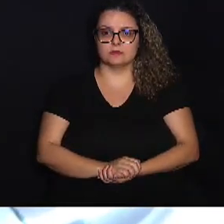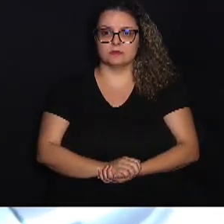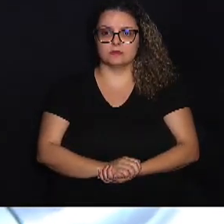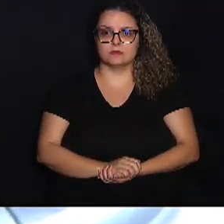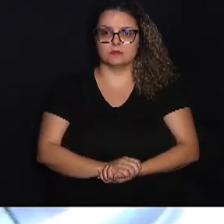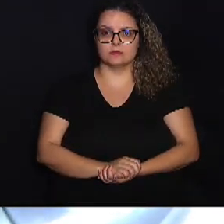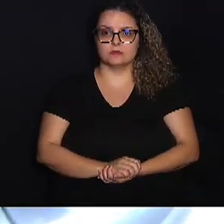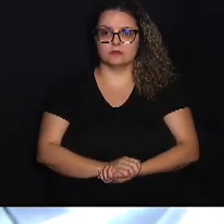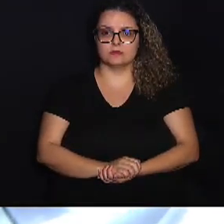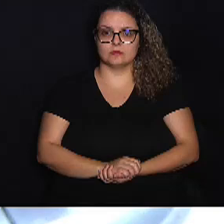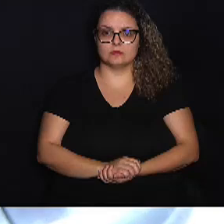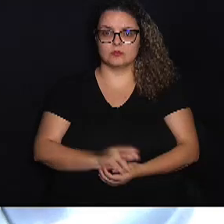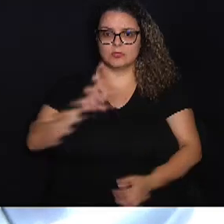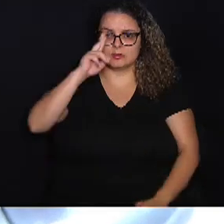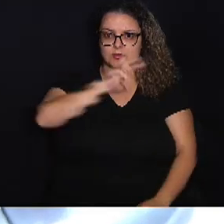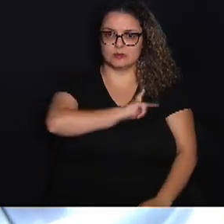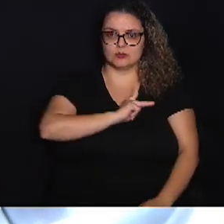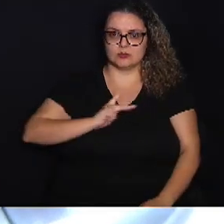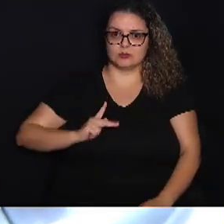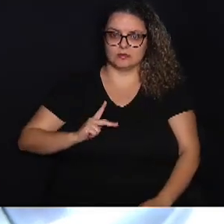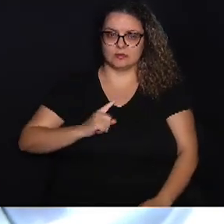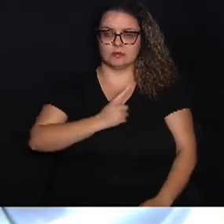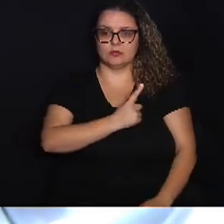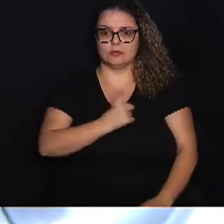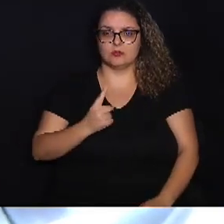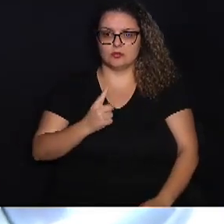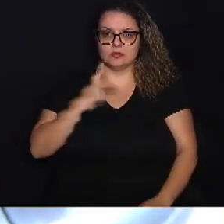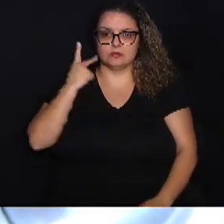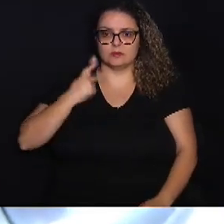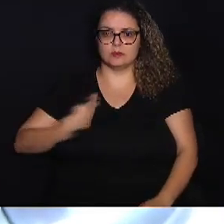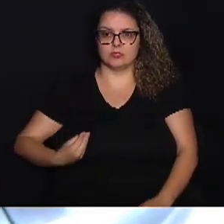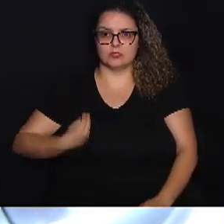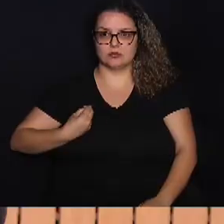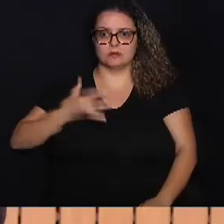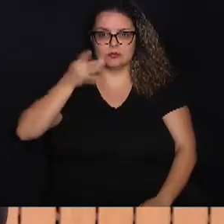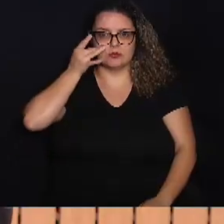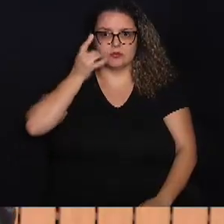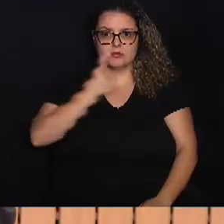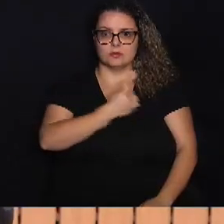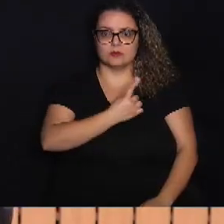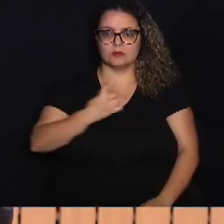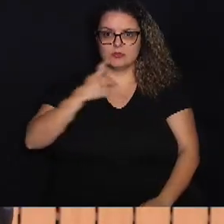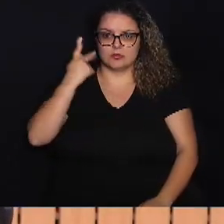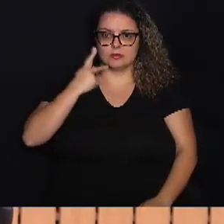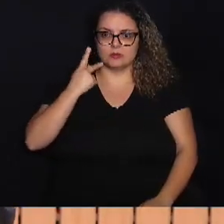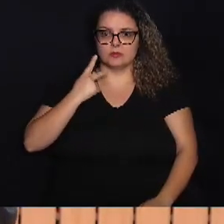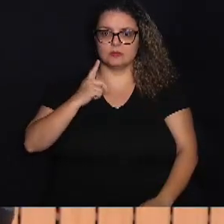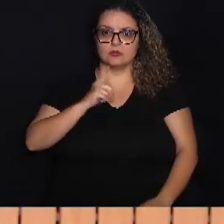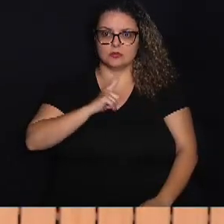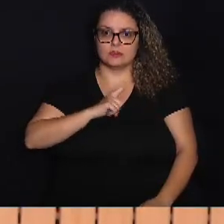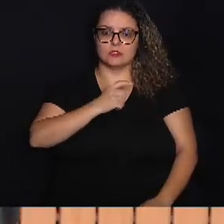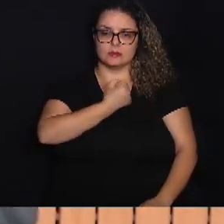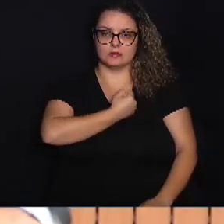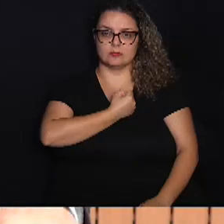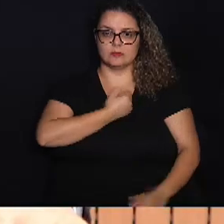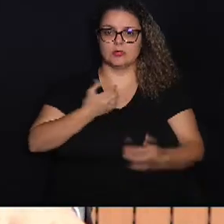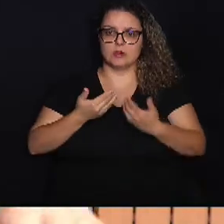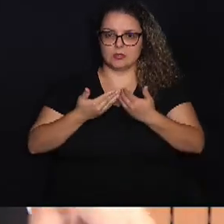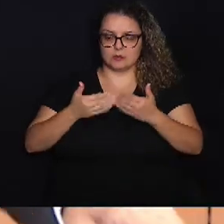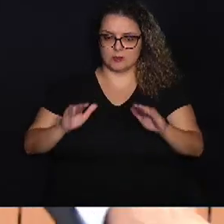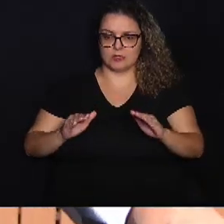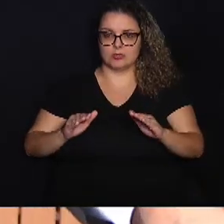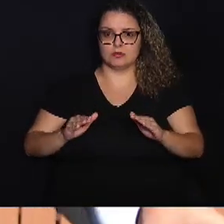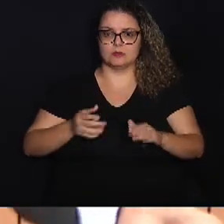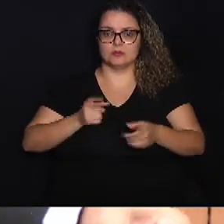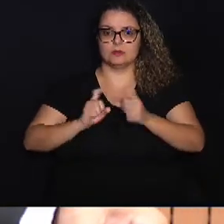presença Senhor Presidente são 11 vereadores presente com vereadores presentes a quórum aberta a